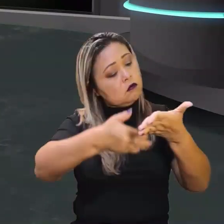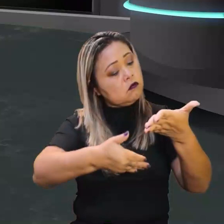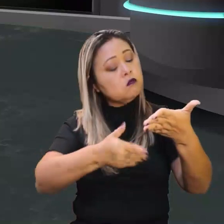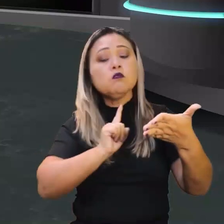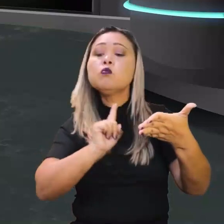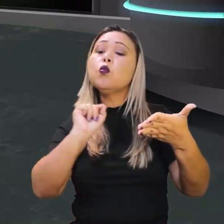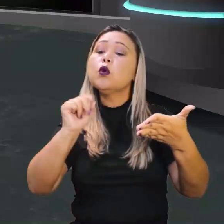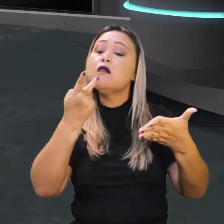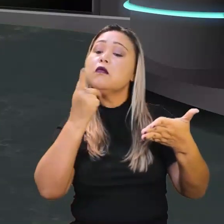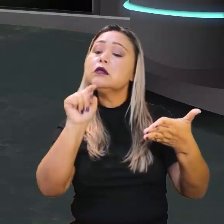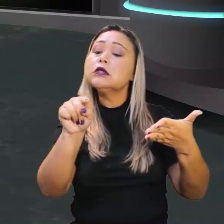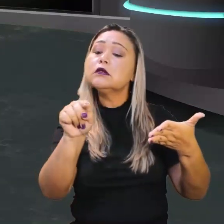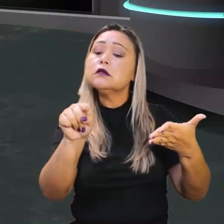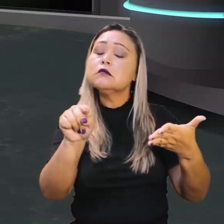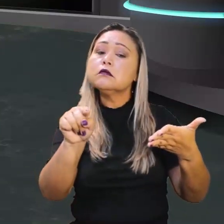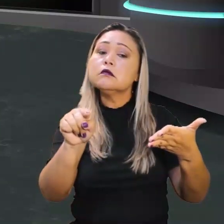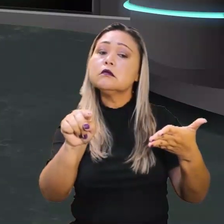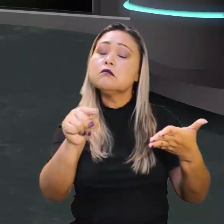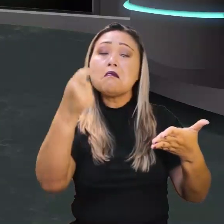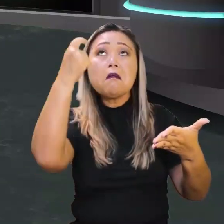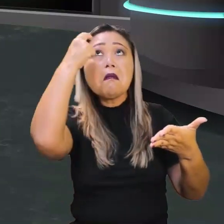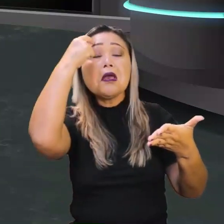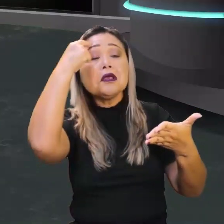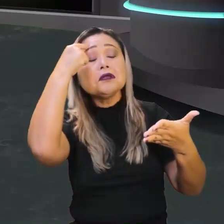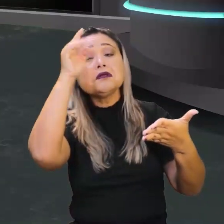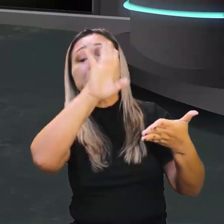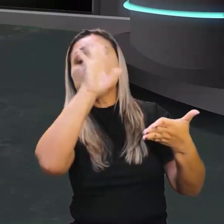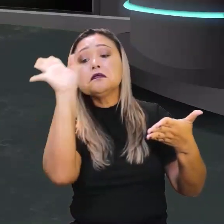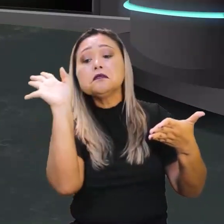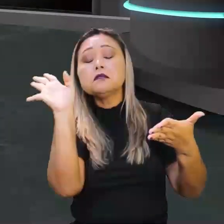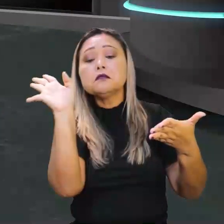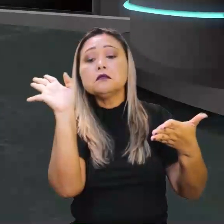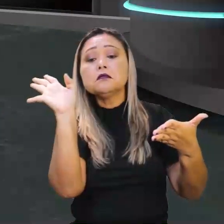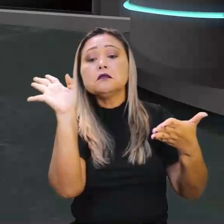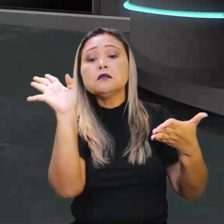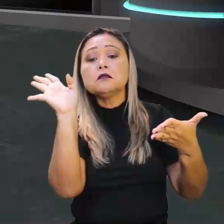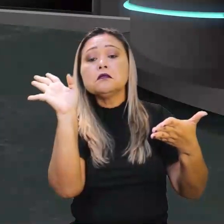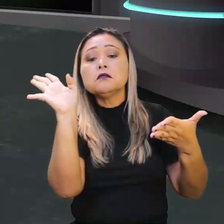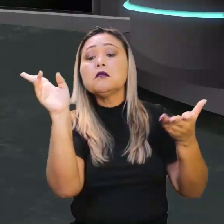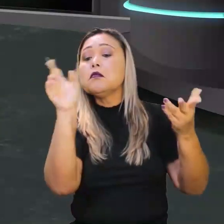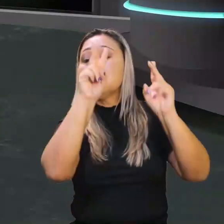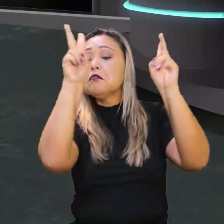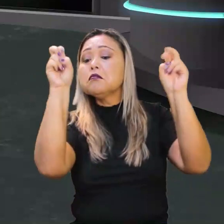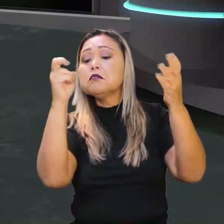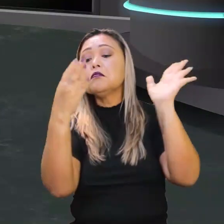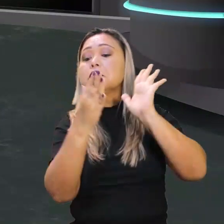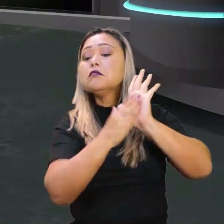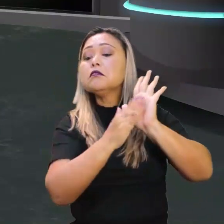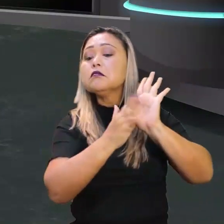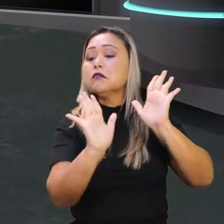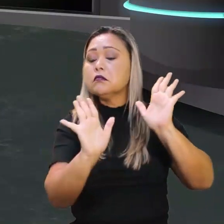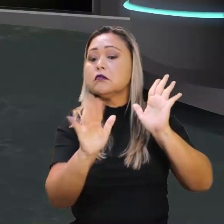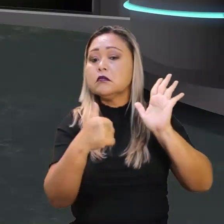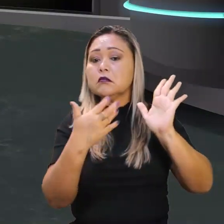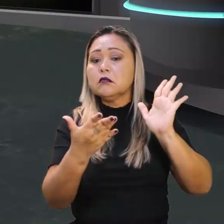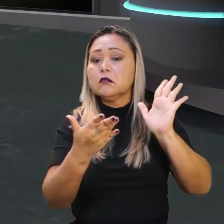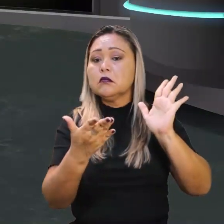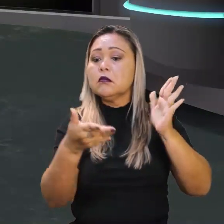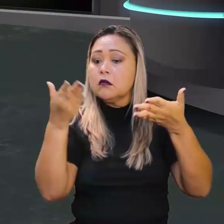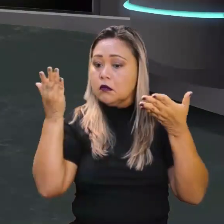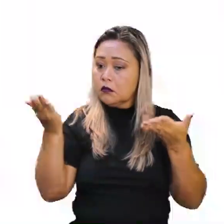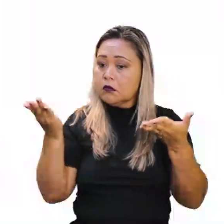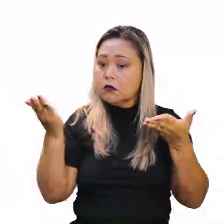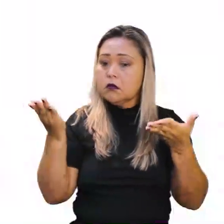papel aquilo que você realmente pensa sobre algum tema proposto. Então, no nosso